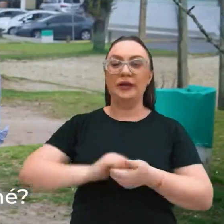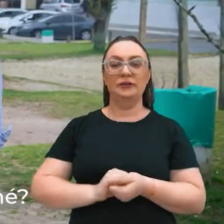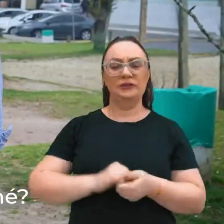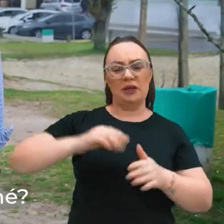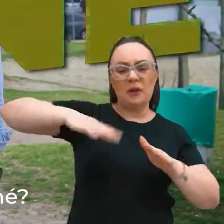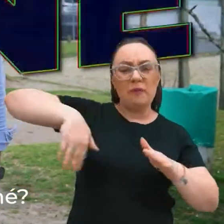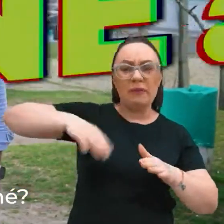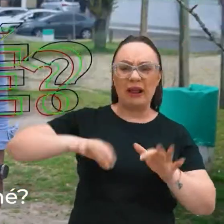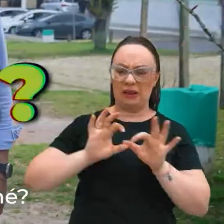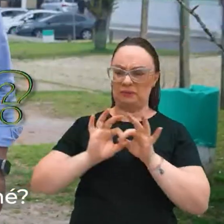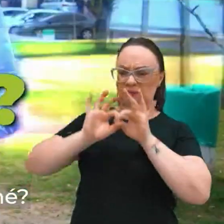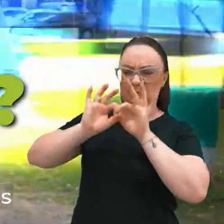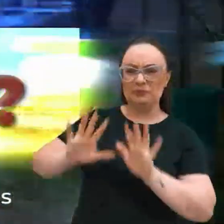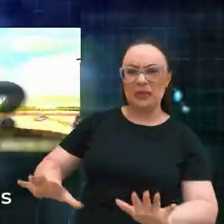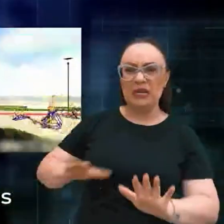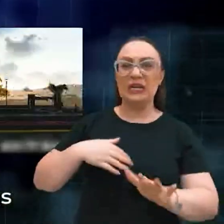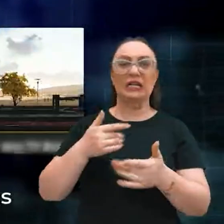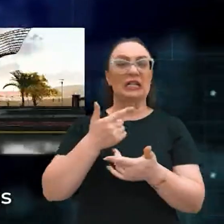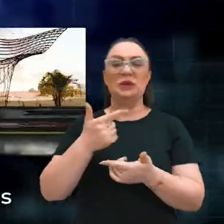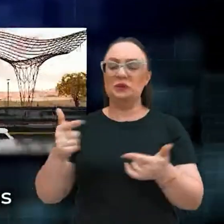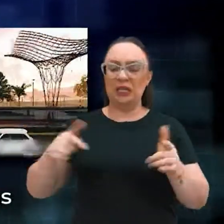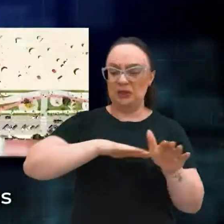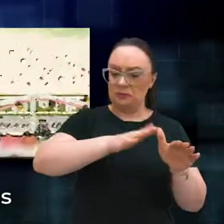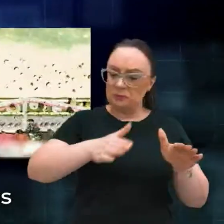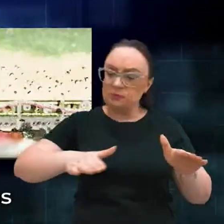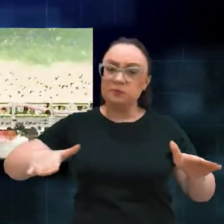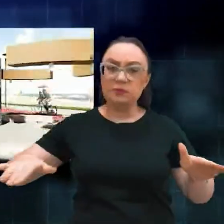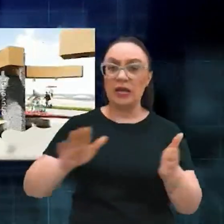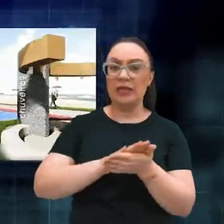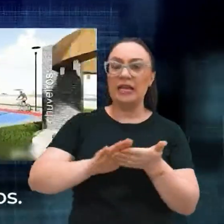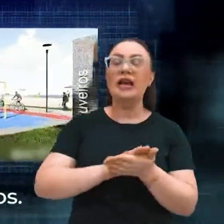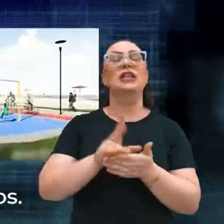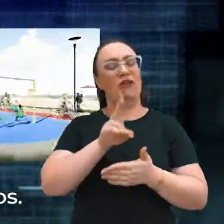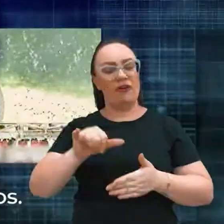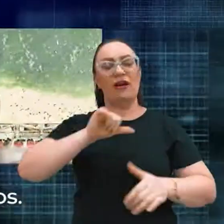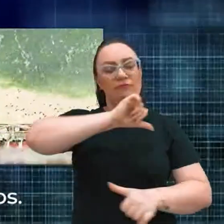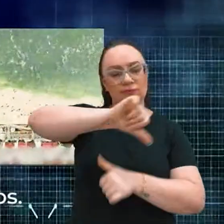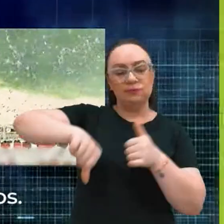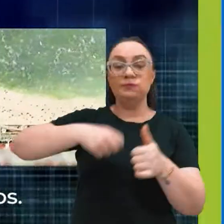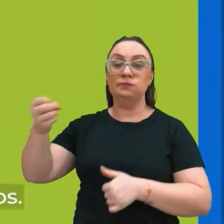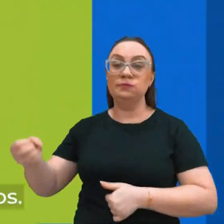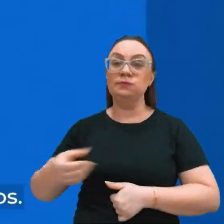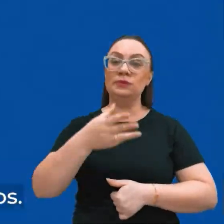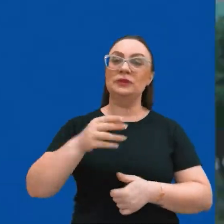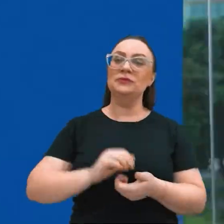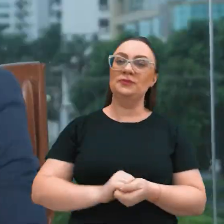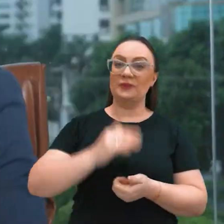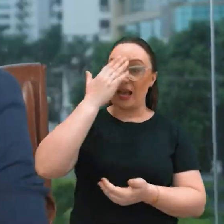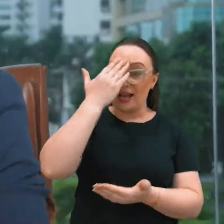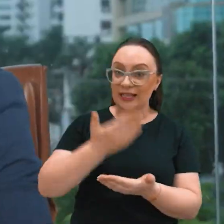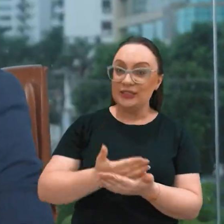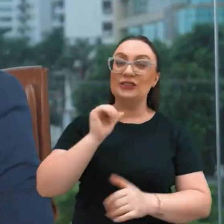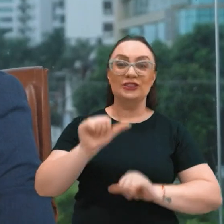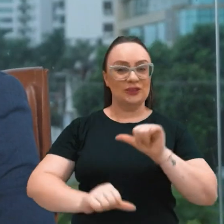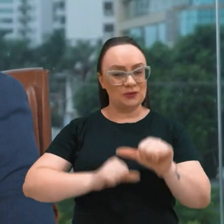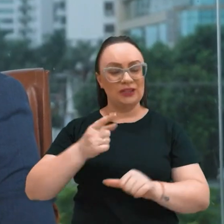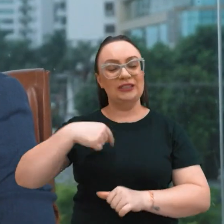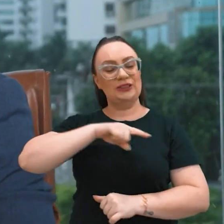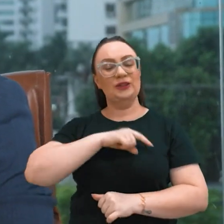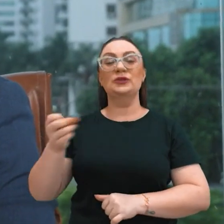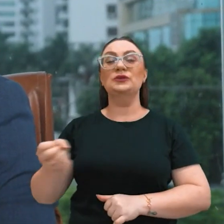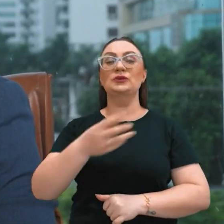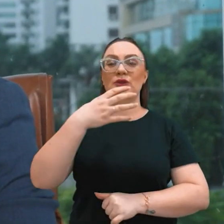Qual é a largada? Isso enrola? Deu, né? Vamos revitalizar todas as olas com avenida, ciclovia, quiosques e banheiros. Acredite na mudança.